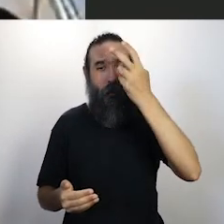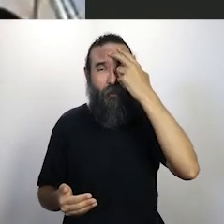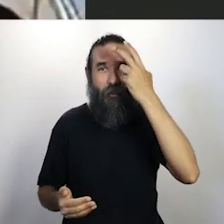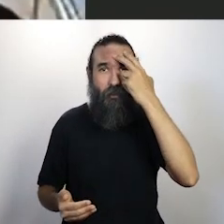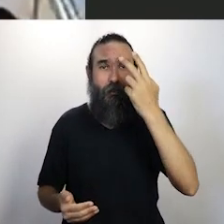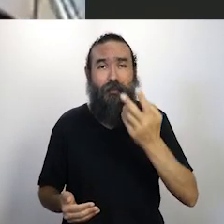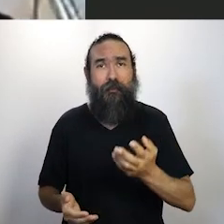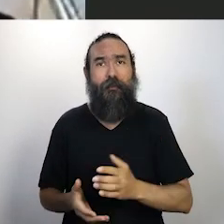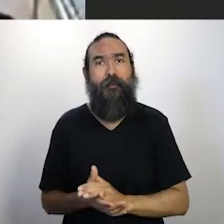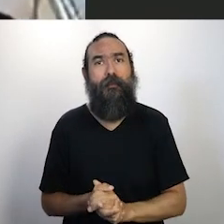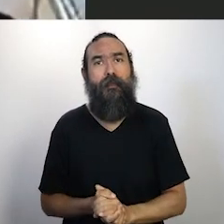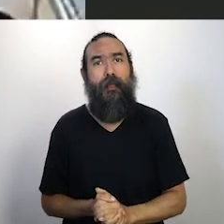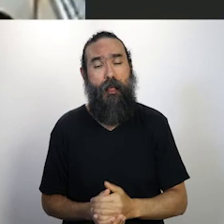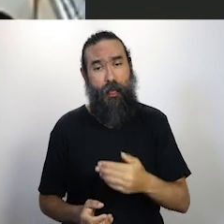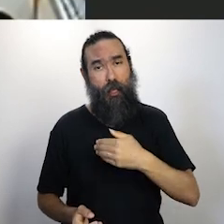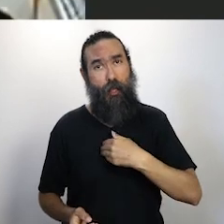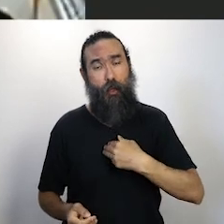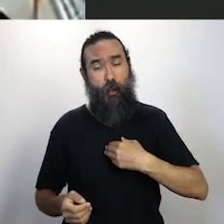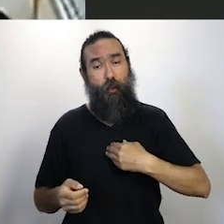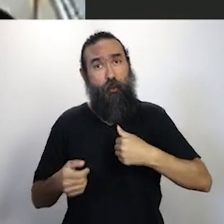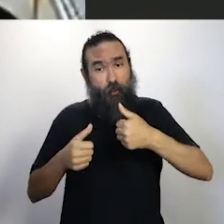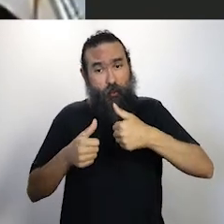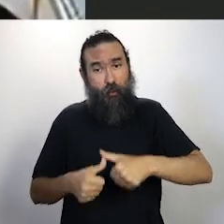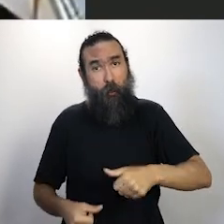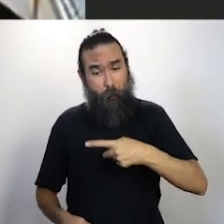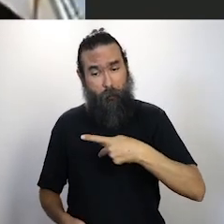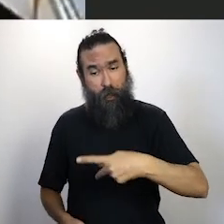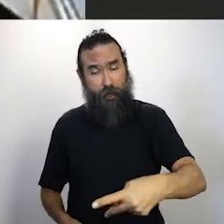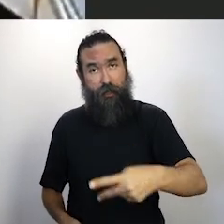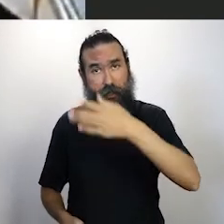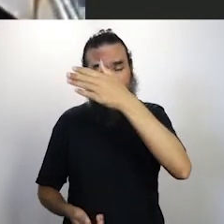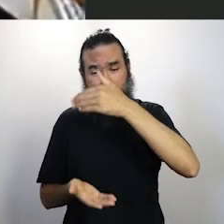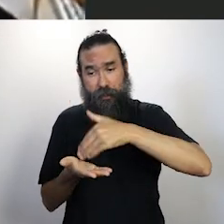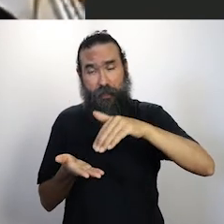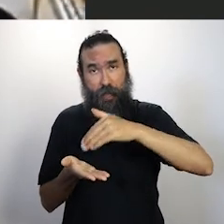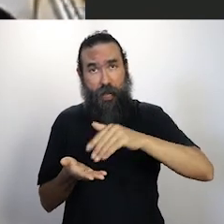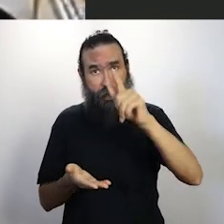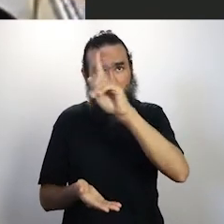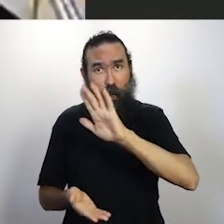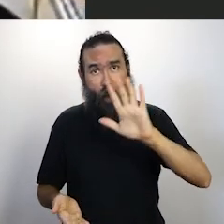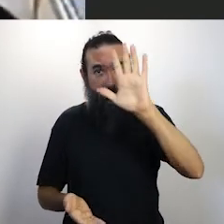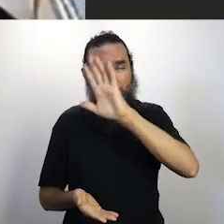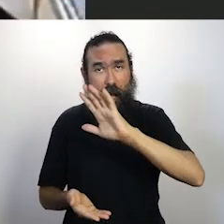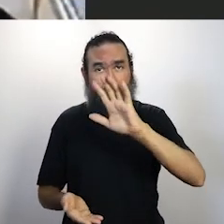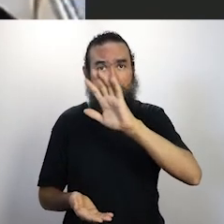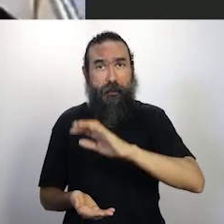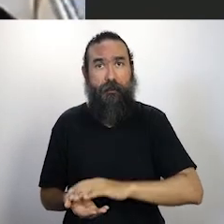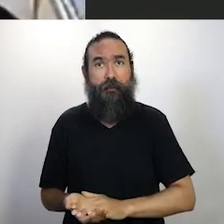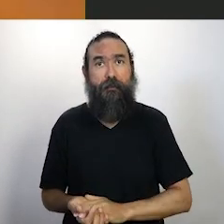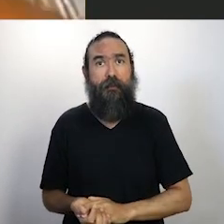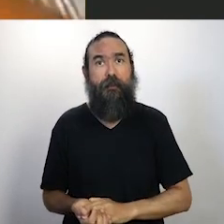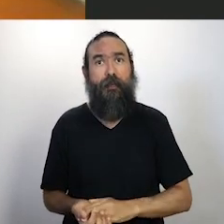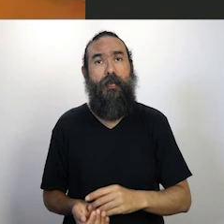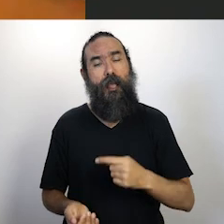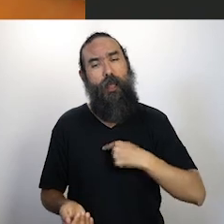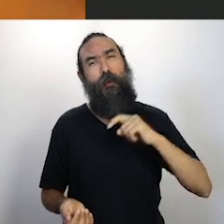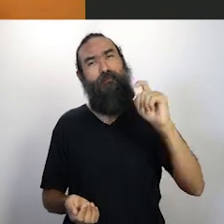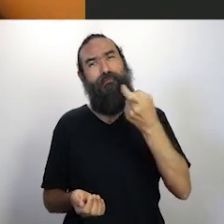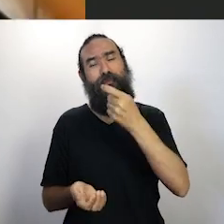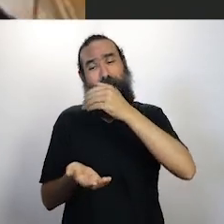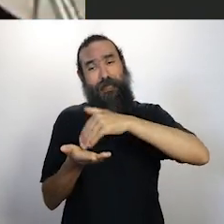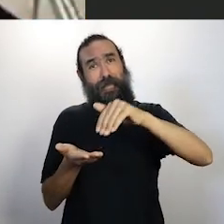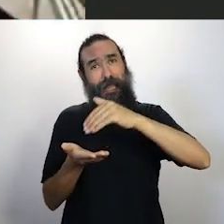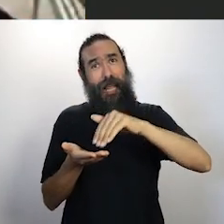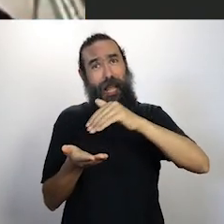fomos parceiros aí de São Jorge parceiros em outros ambientes quando eu estive secretário de Cultura de Goiânia eu e o Juca